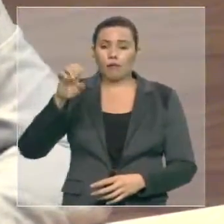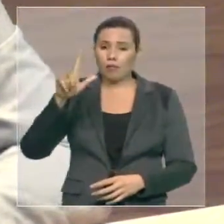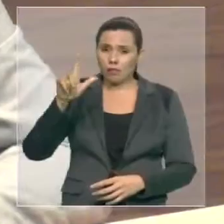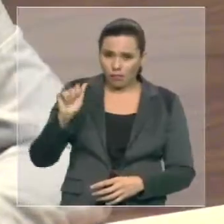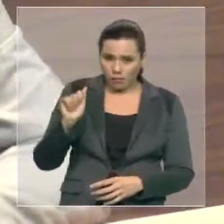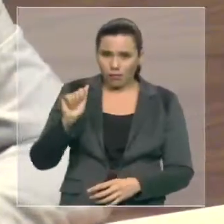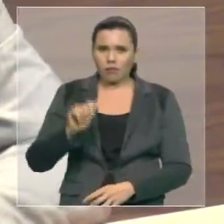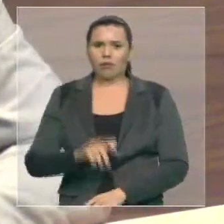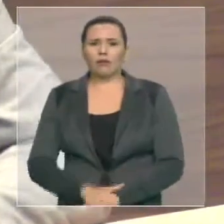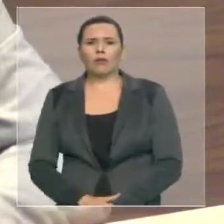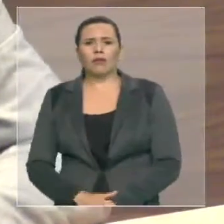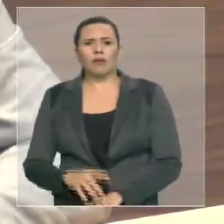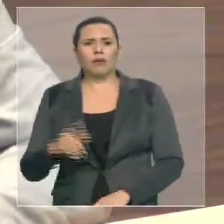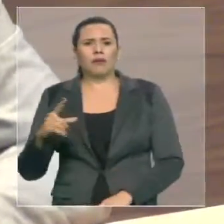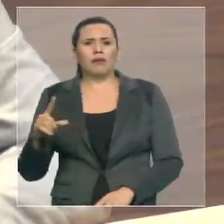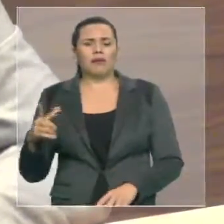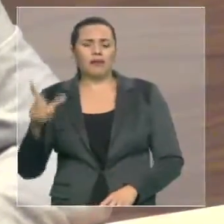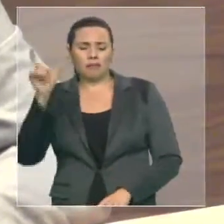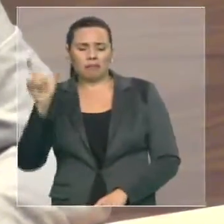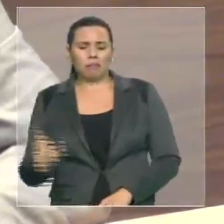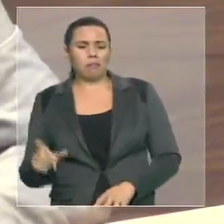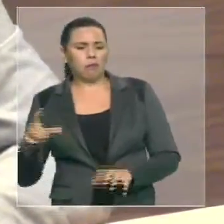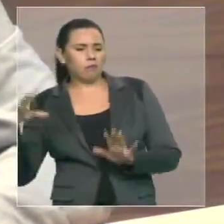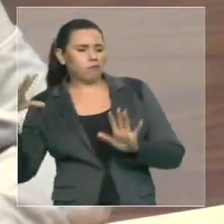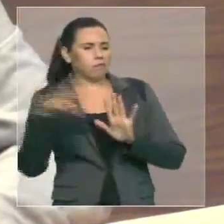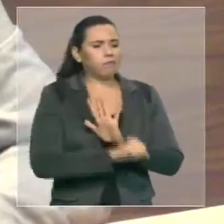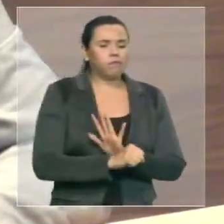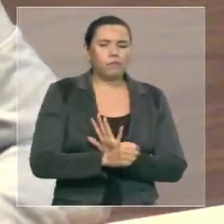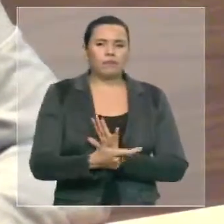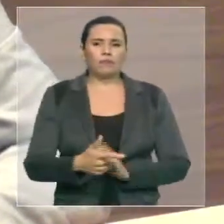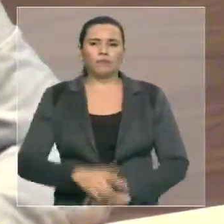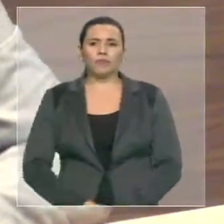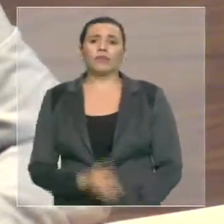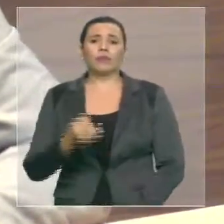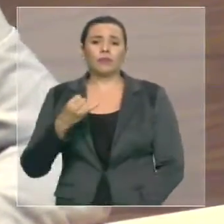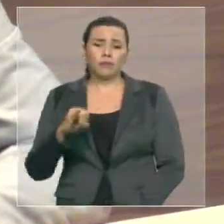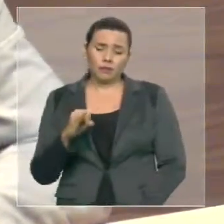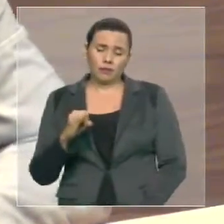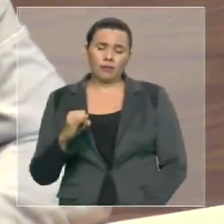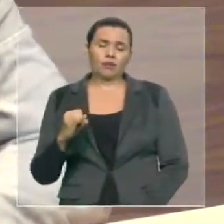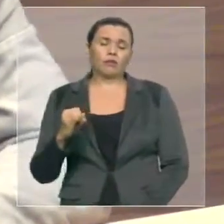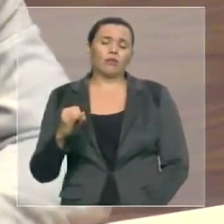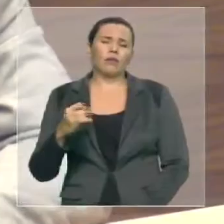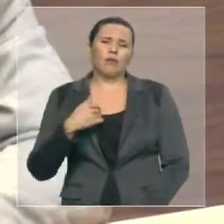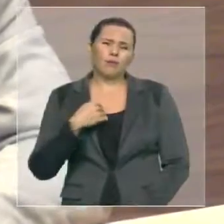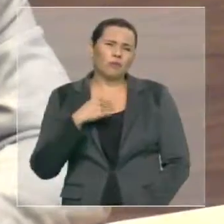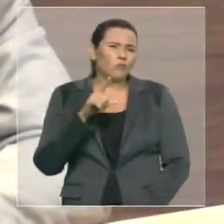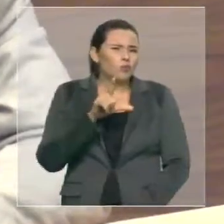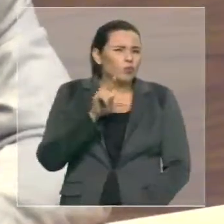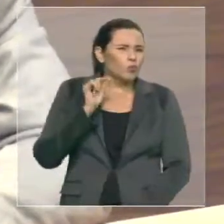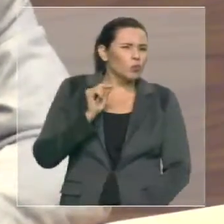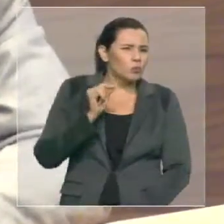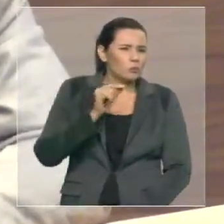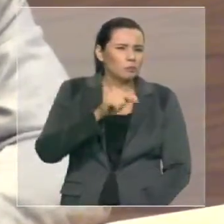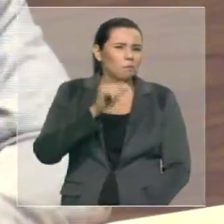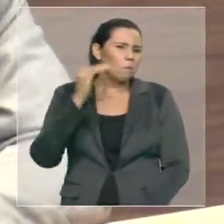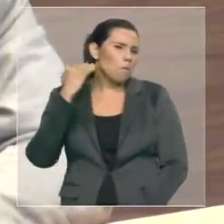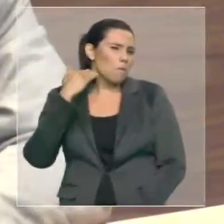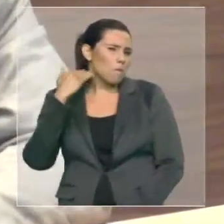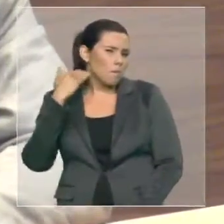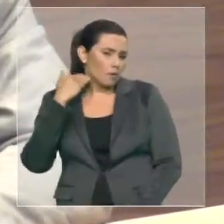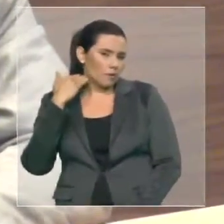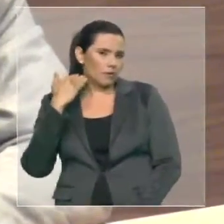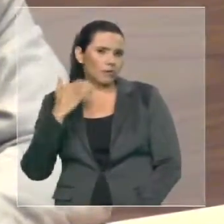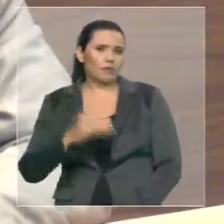responsabilizado por isso. Se o banco, quando a gente vai escolher uma agência, também entra na conta